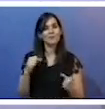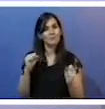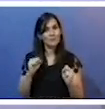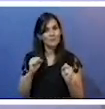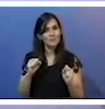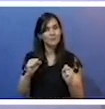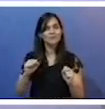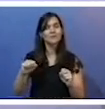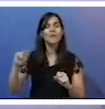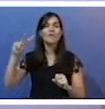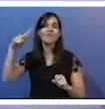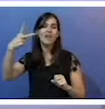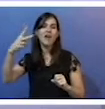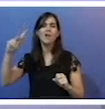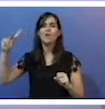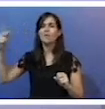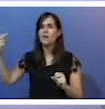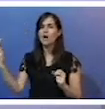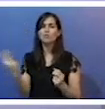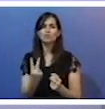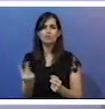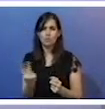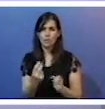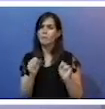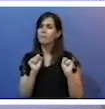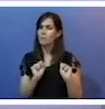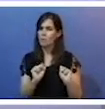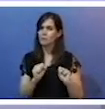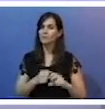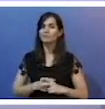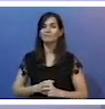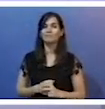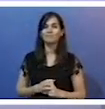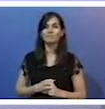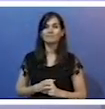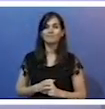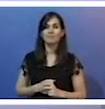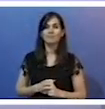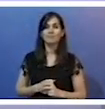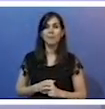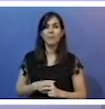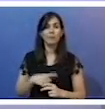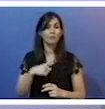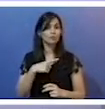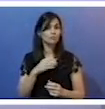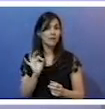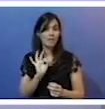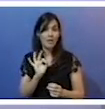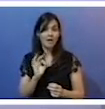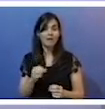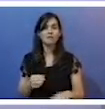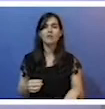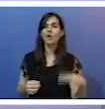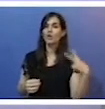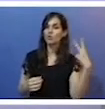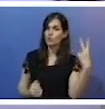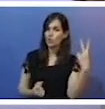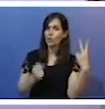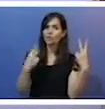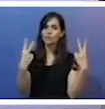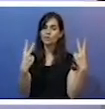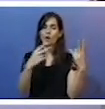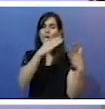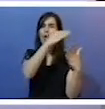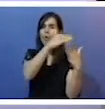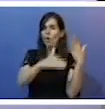Tá certo vai ficar desse jeito e aqui não tem nada é dois vou cortar esse